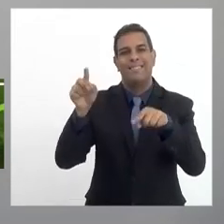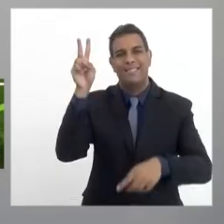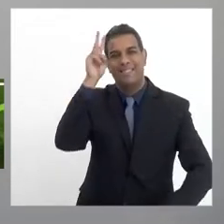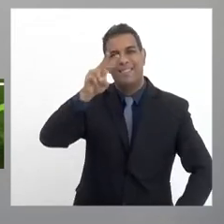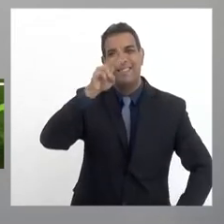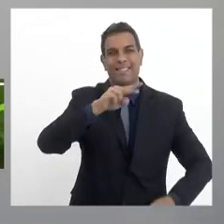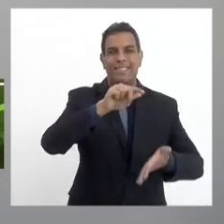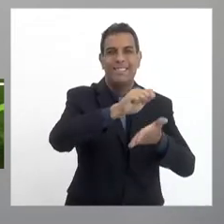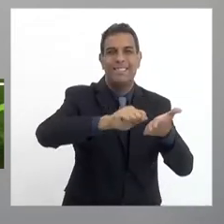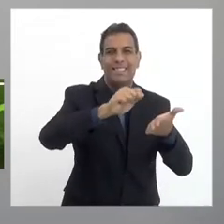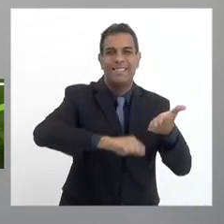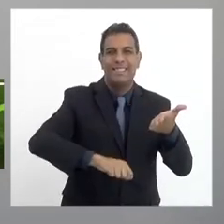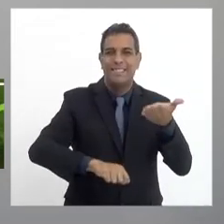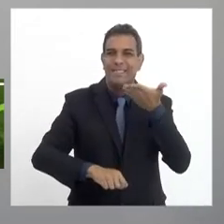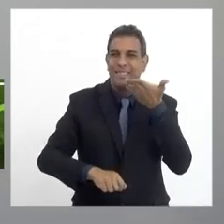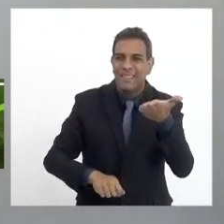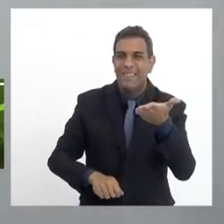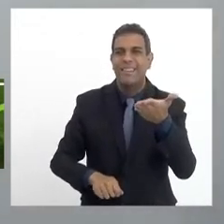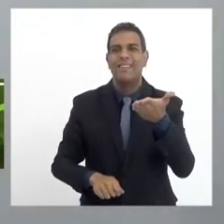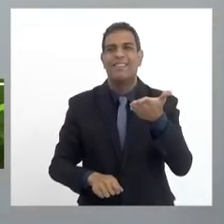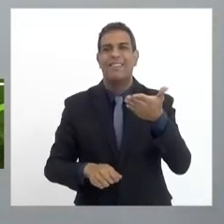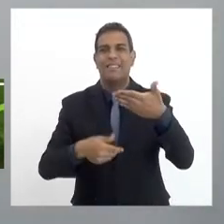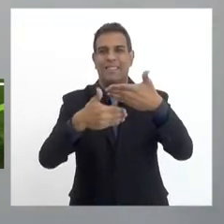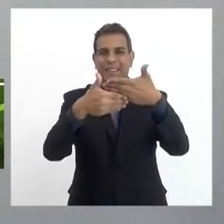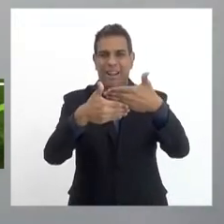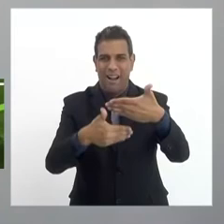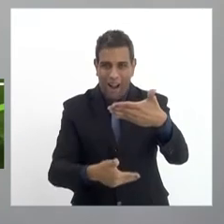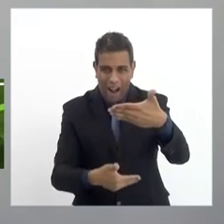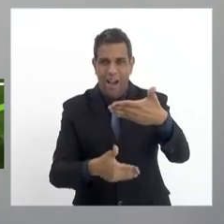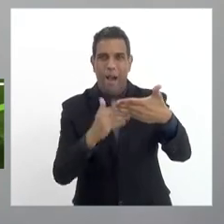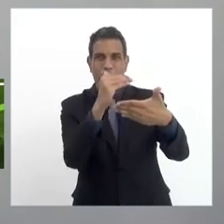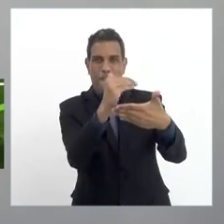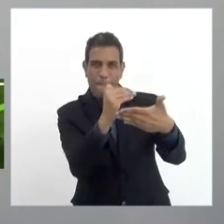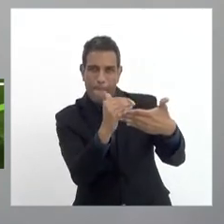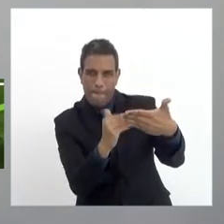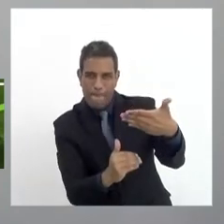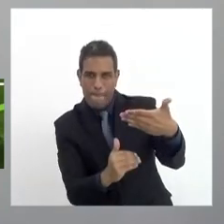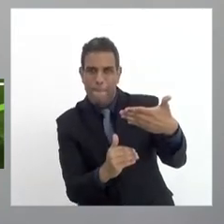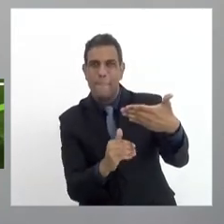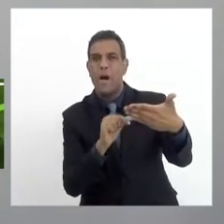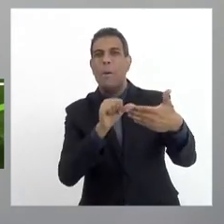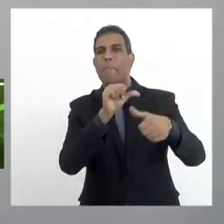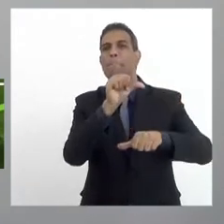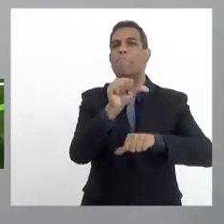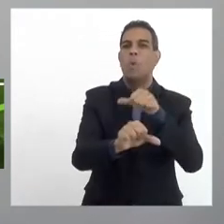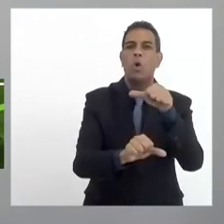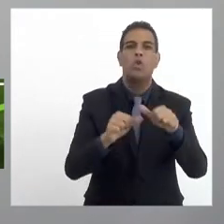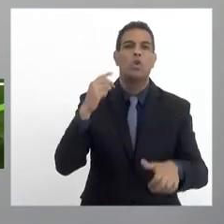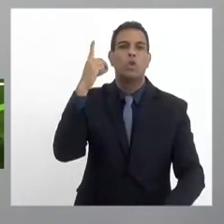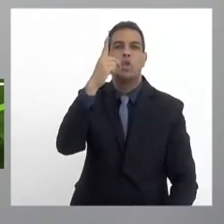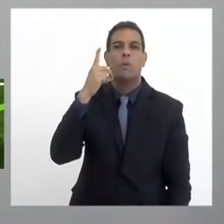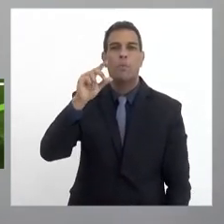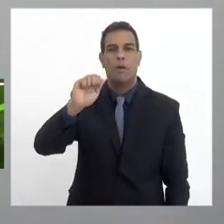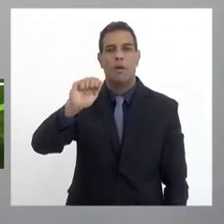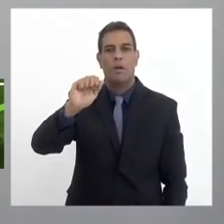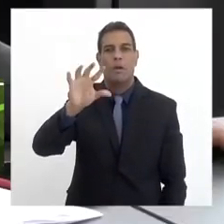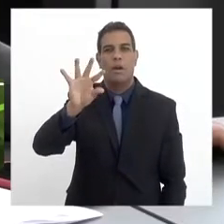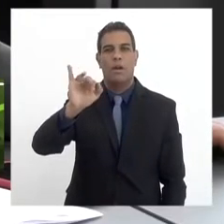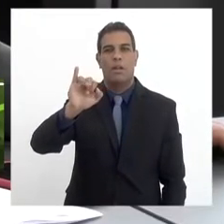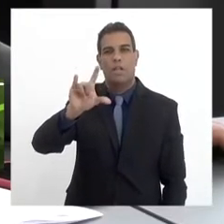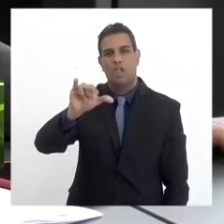Index Médicos. Eu já disse aqui. Ele leu todo o Index Médicos. Da tabela CID. Não é à toa que ele é filho de